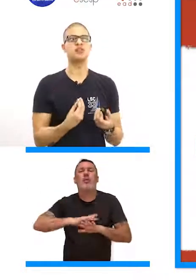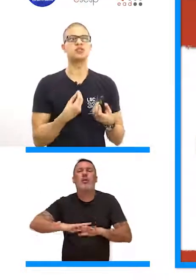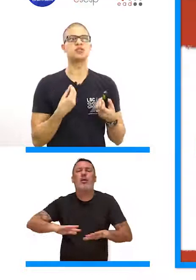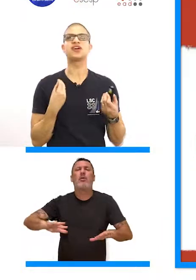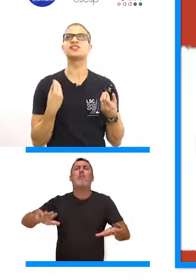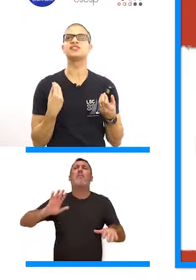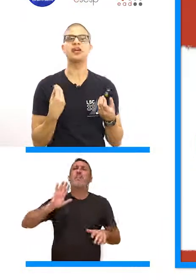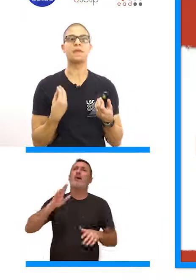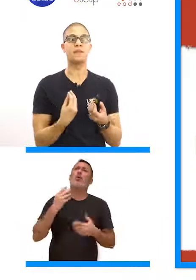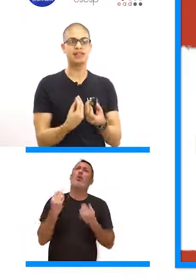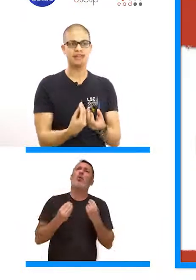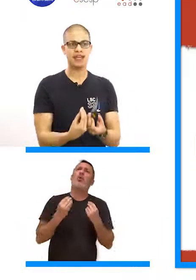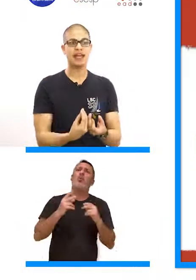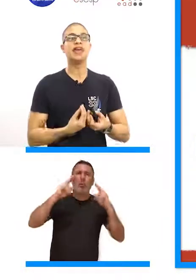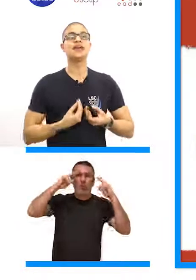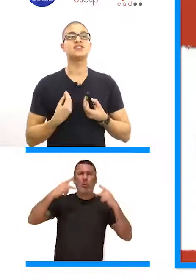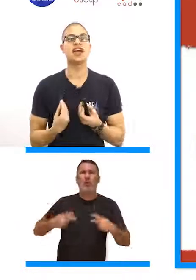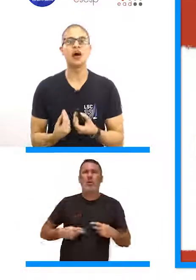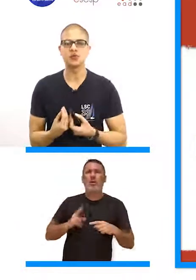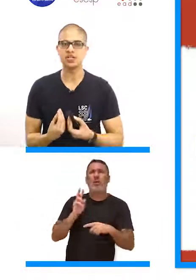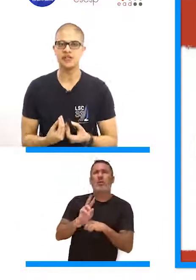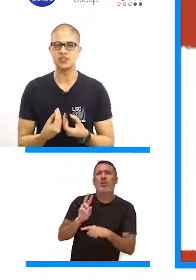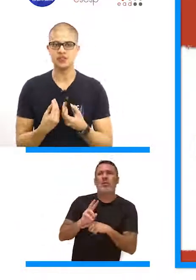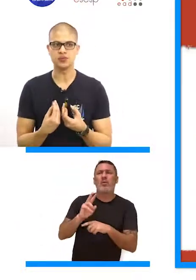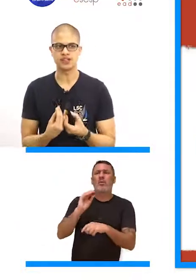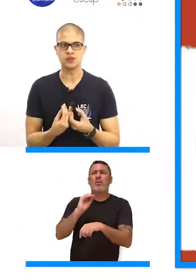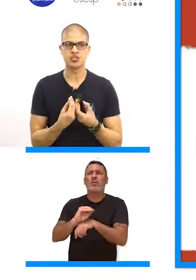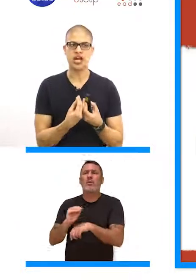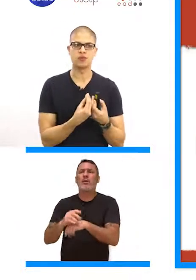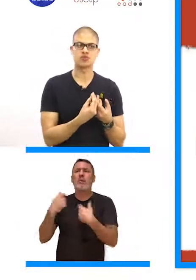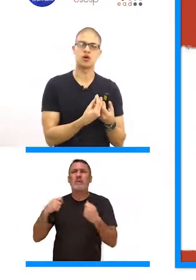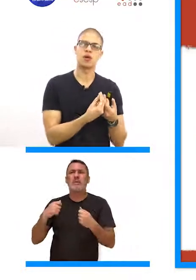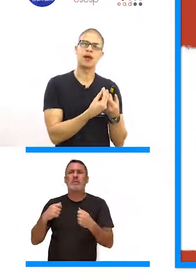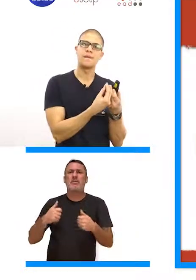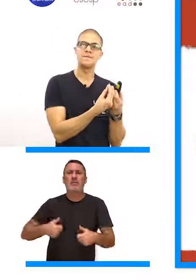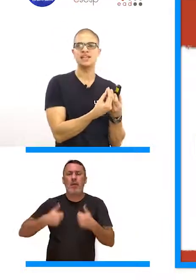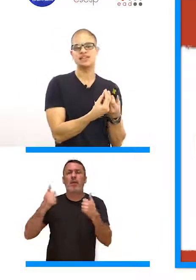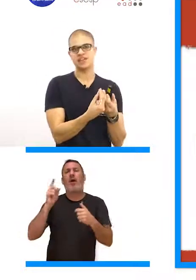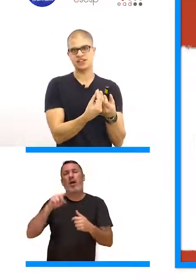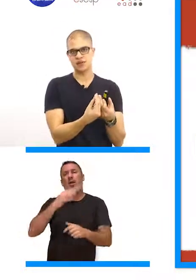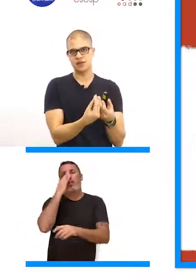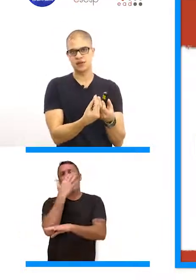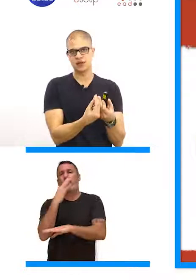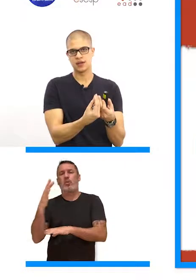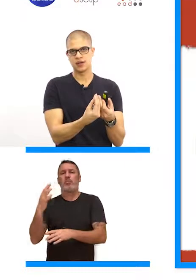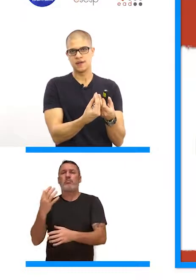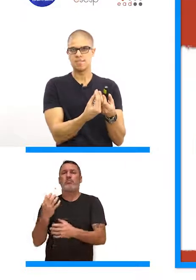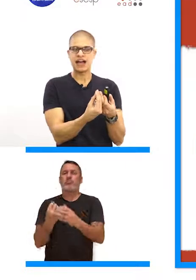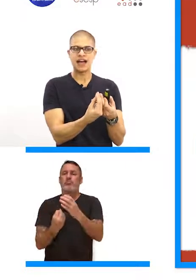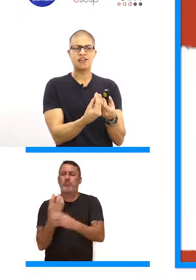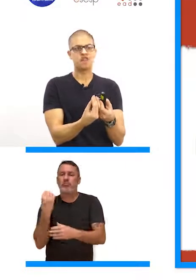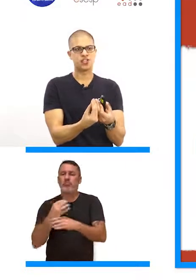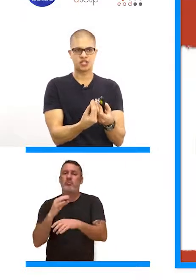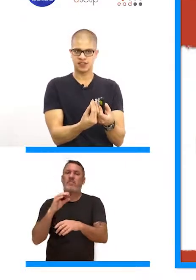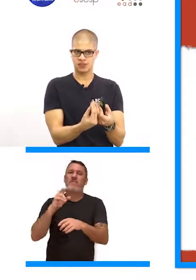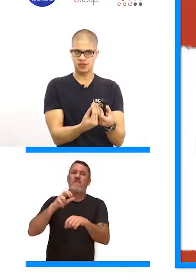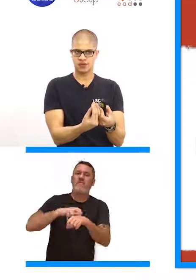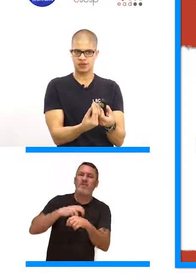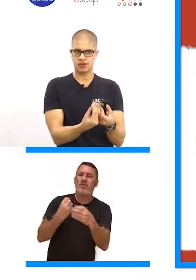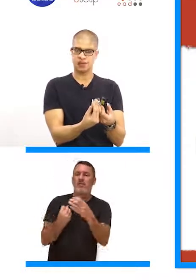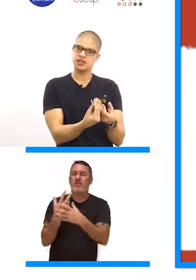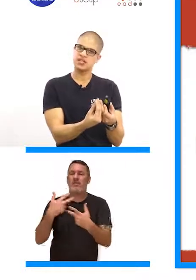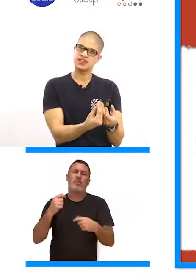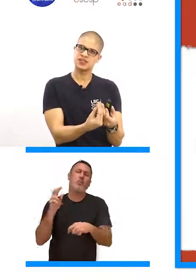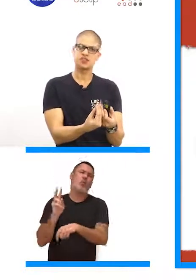O que nós precisamos fazer para manter esse alto nível de infiltração de água no solo? Preservação da